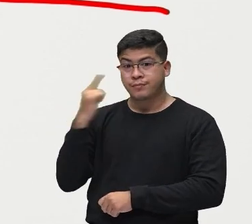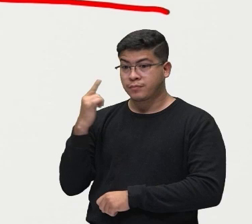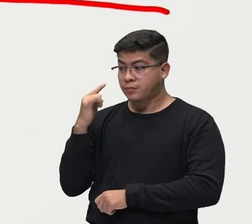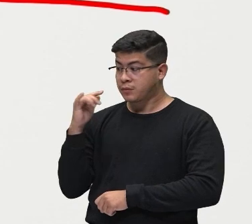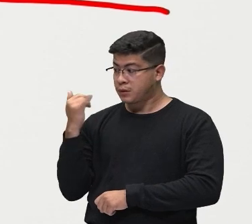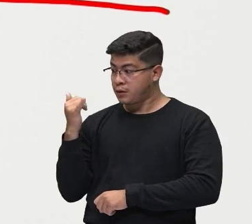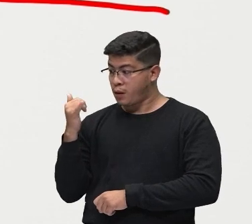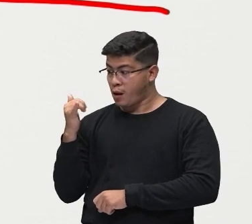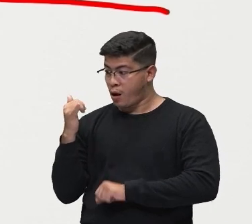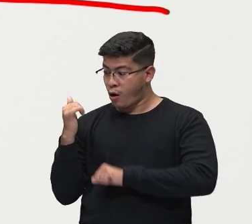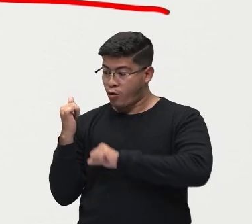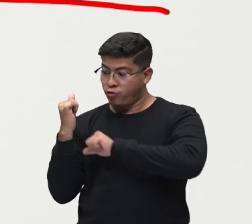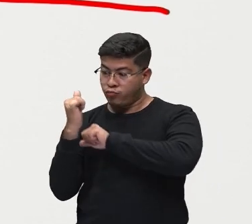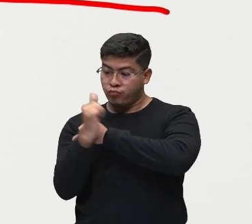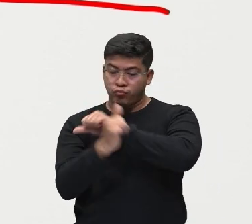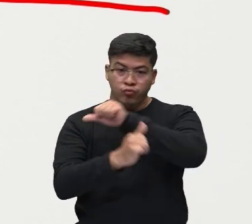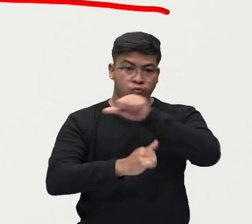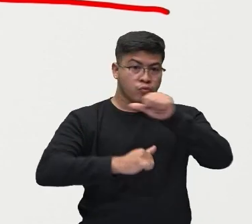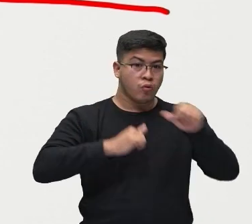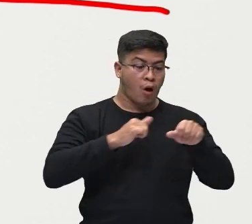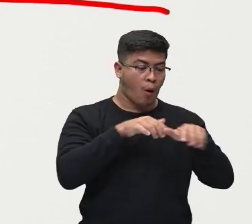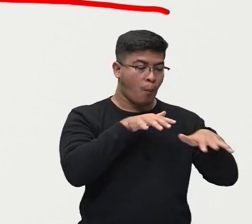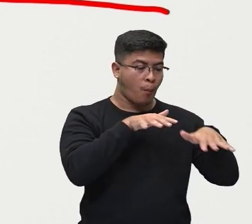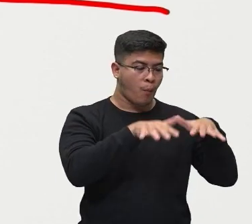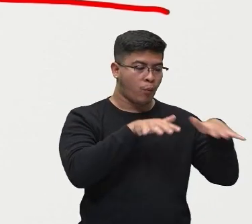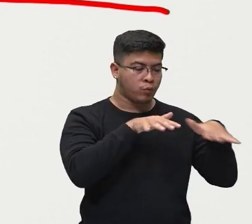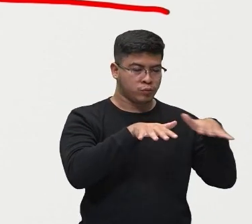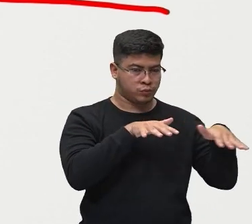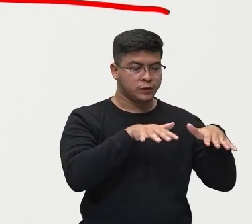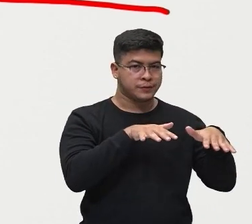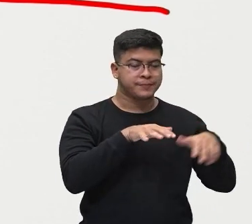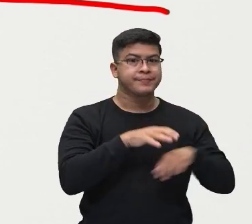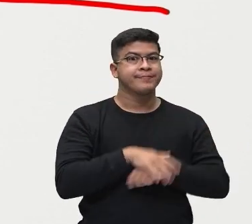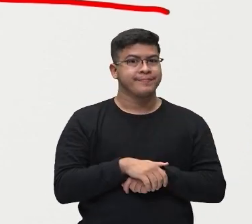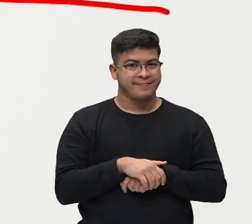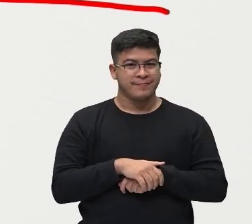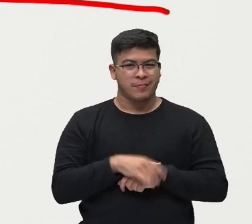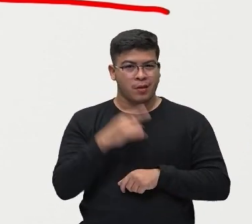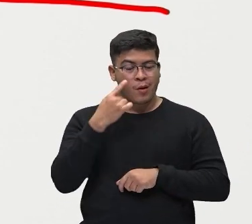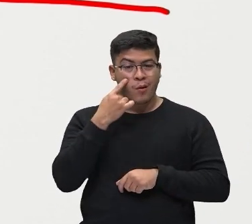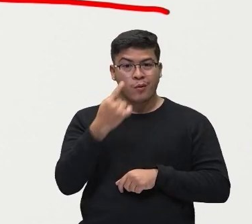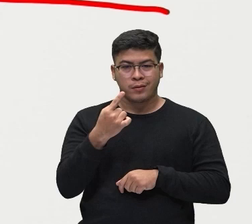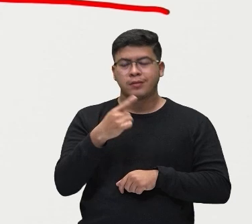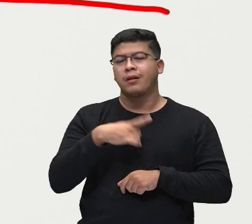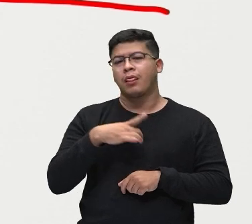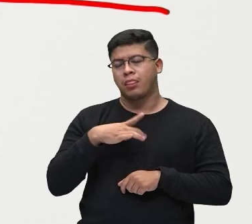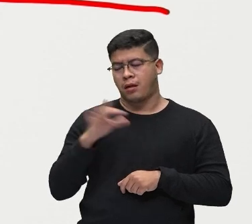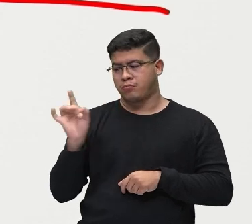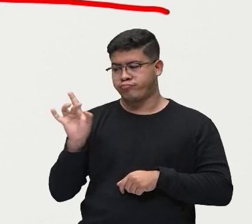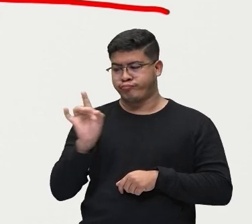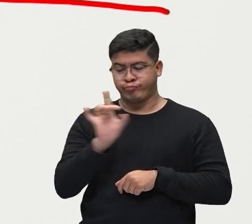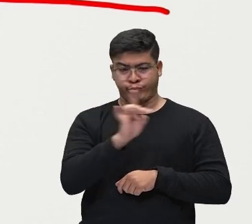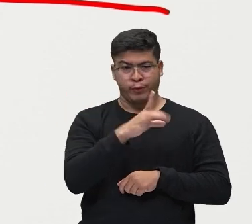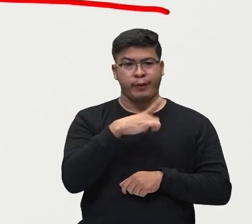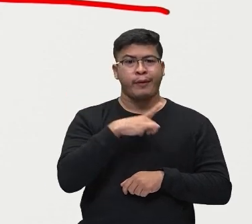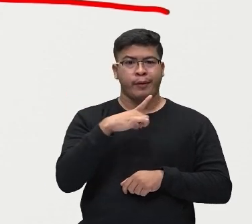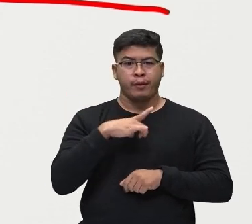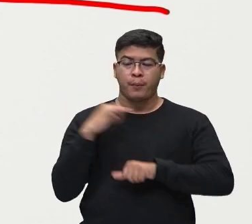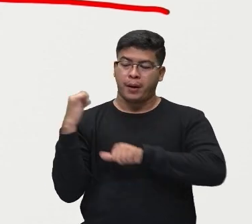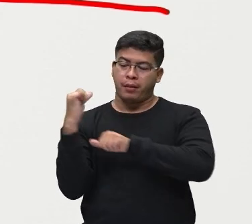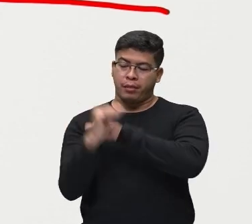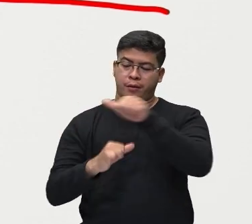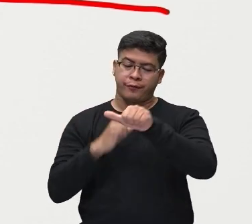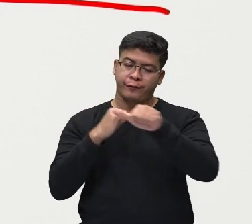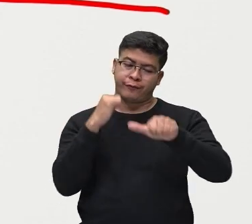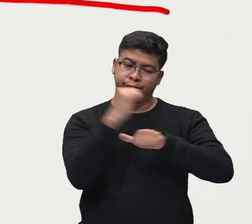energia elétrica em movimento. Observem que essa energia que chega na nossa